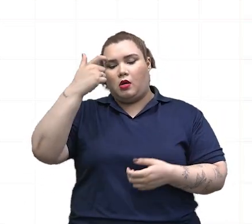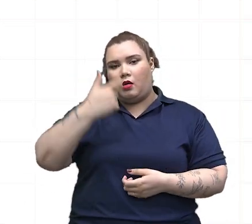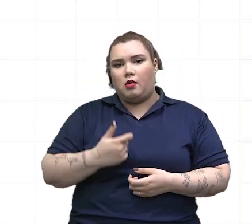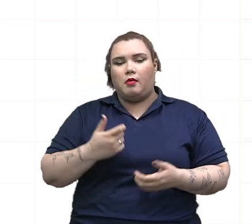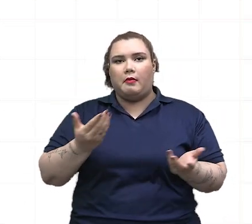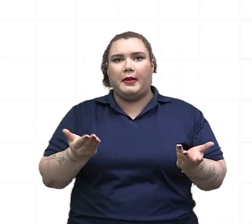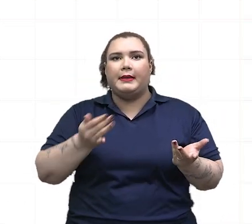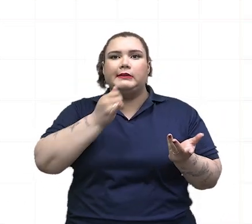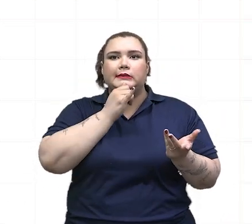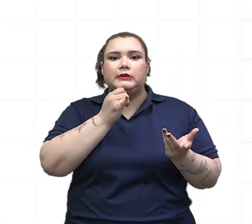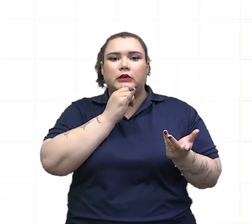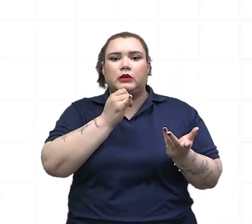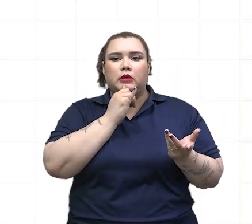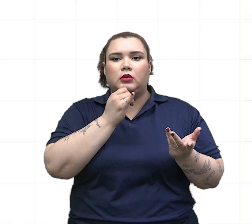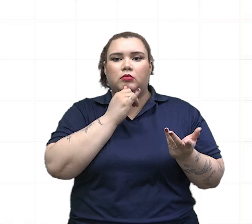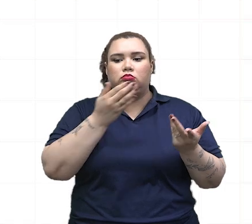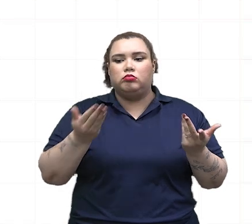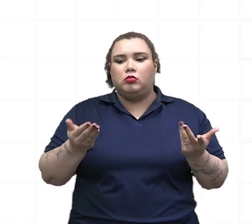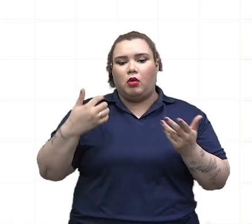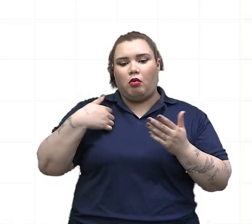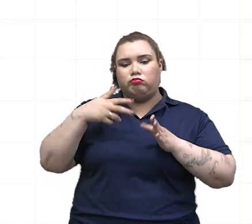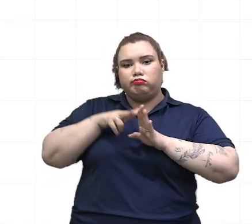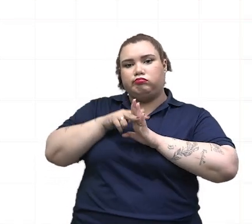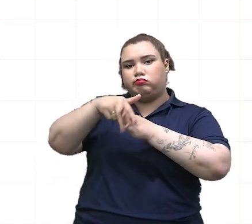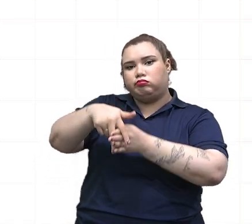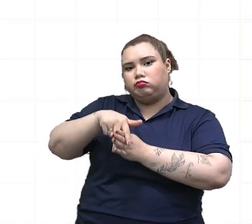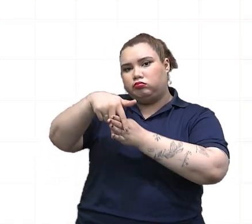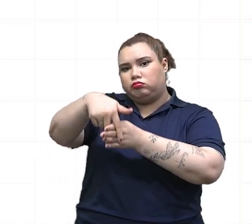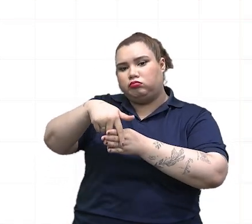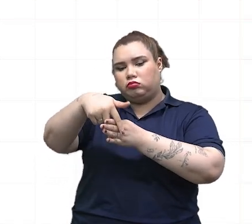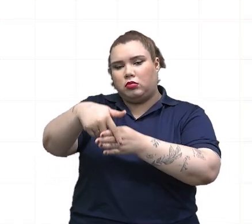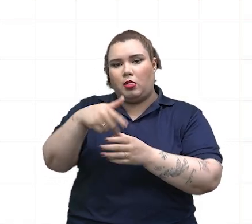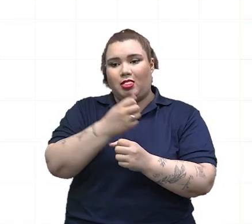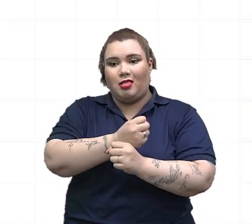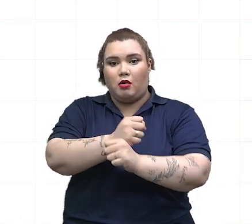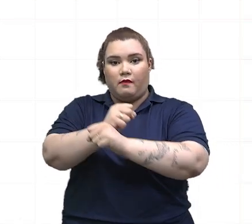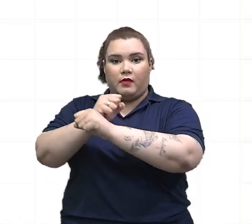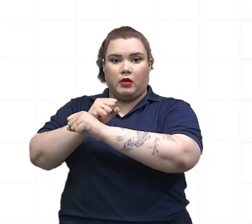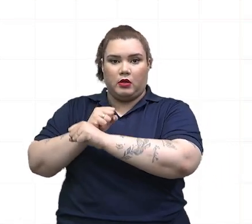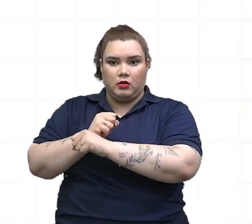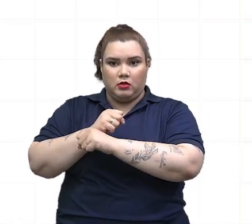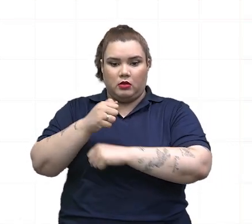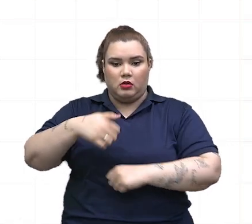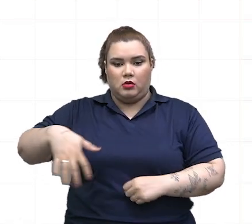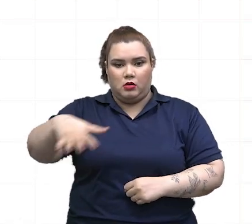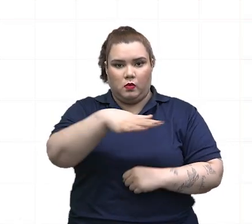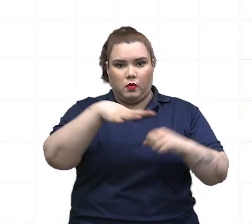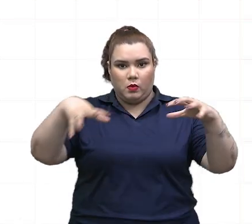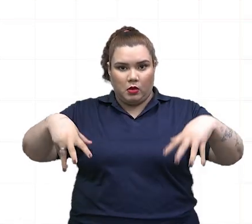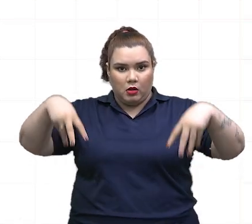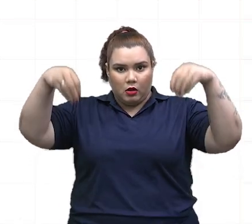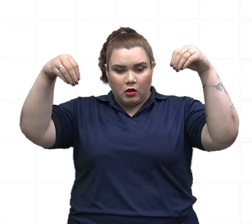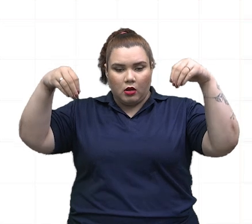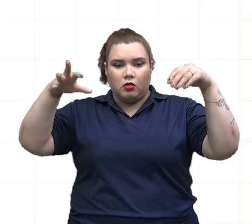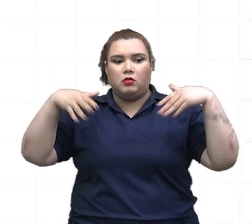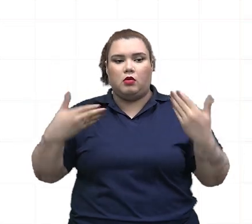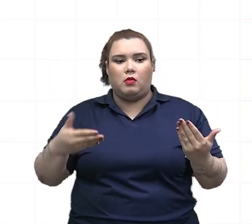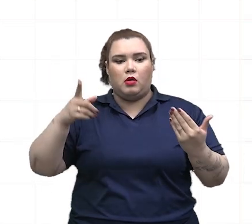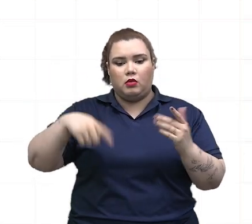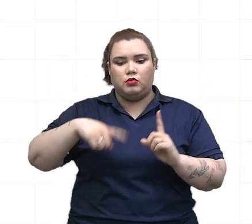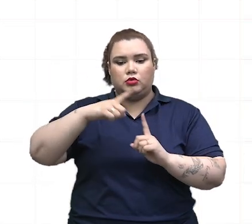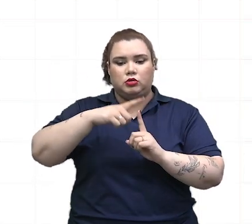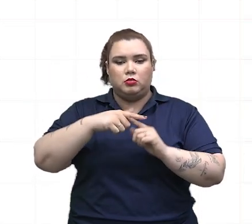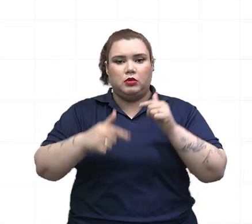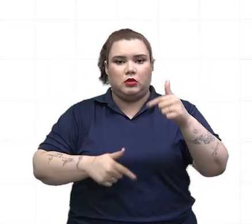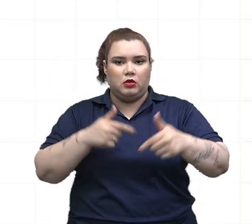ali simplesmente um cavaleiro que vai fazer, então, a defesa desse reino, é também uma forma de trabalho,